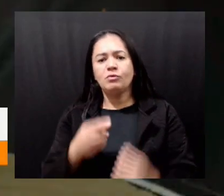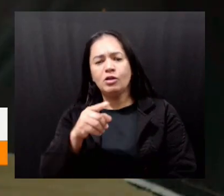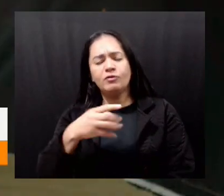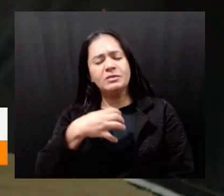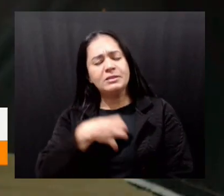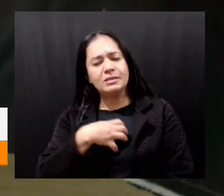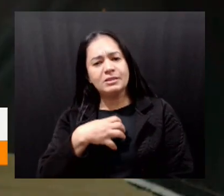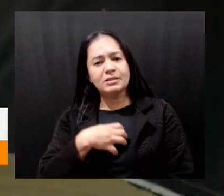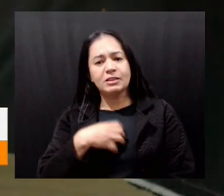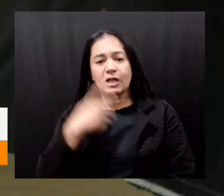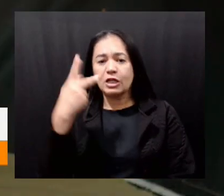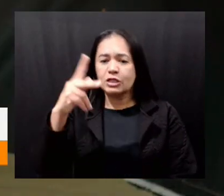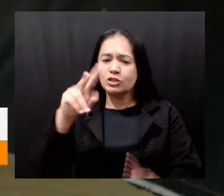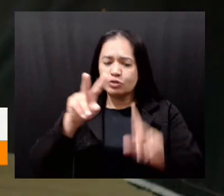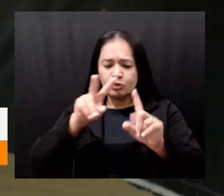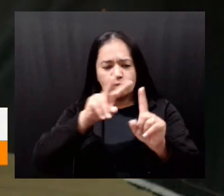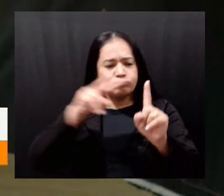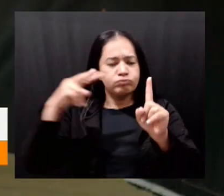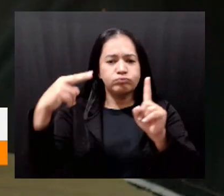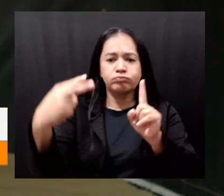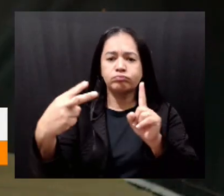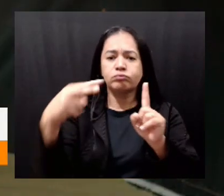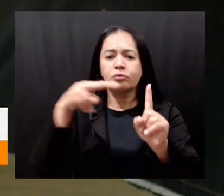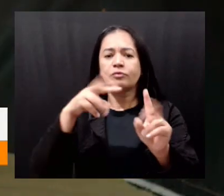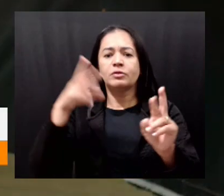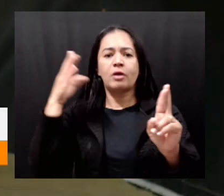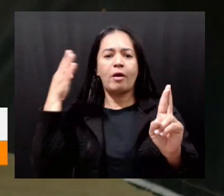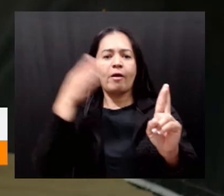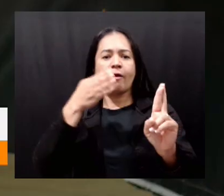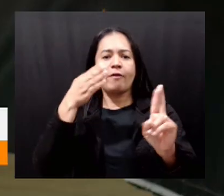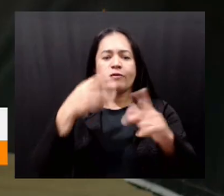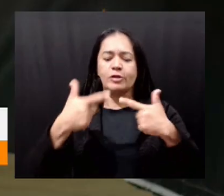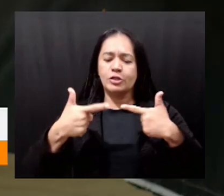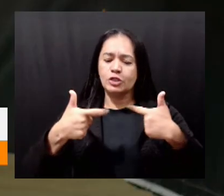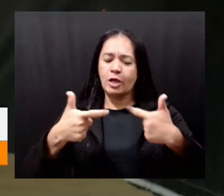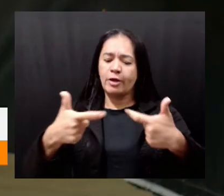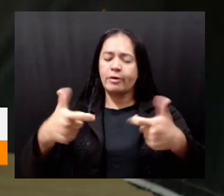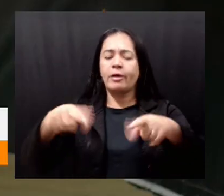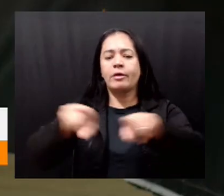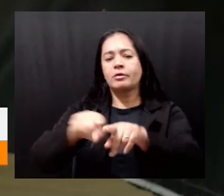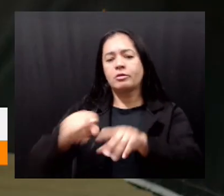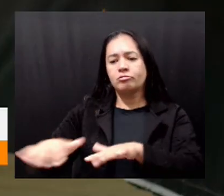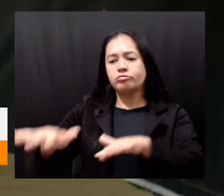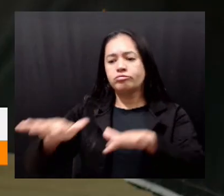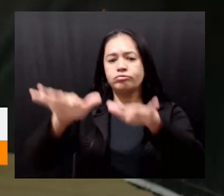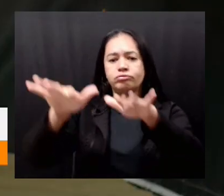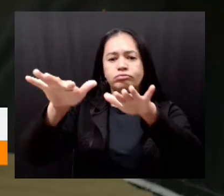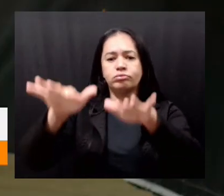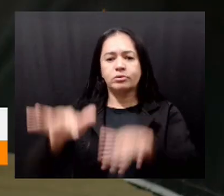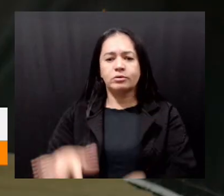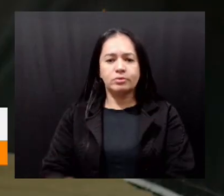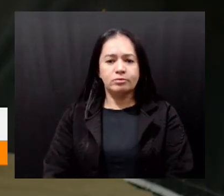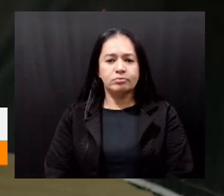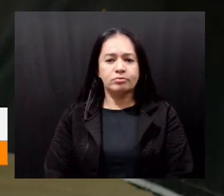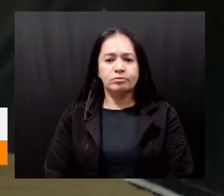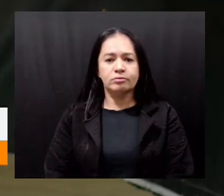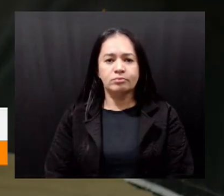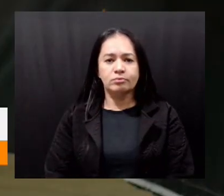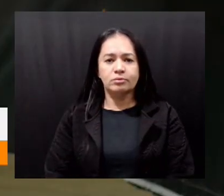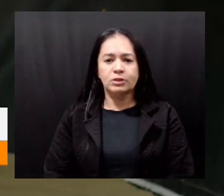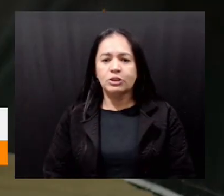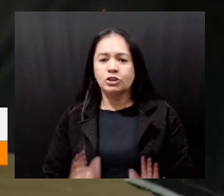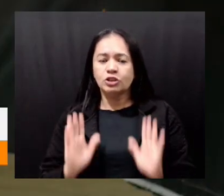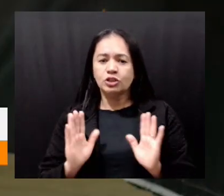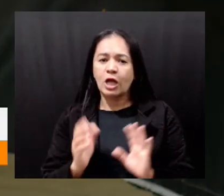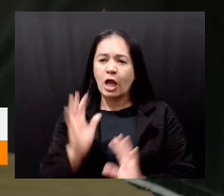você tem referente a essa questão da guerra, da tragédia também. Então, pelo que você falou, tem muito a dizer como você está